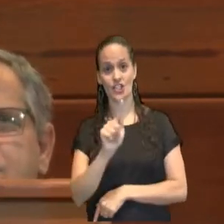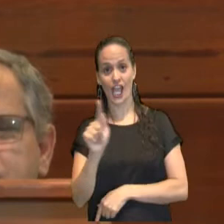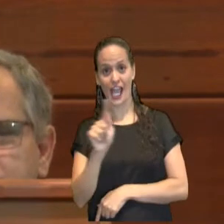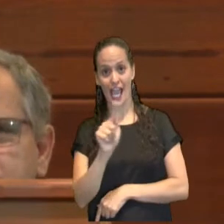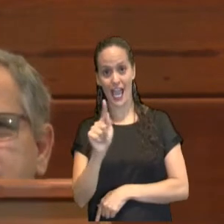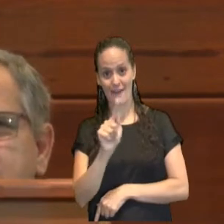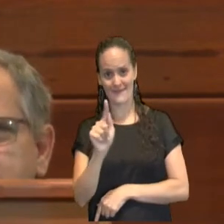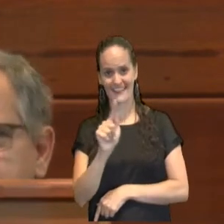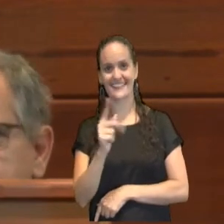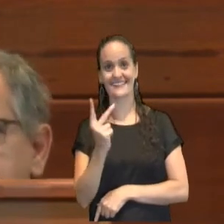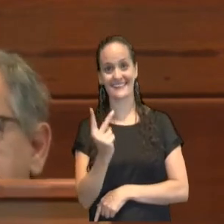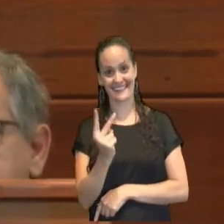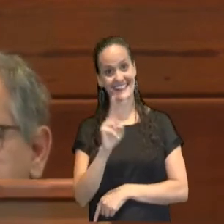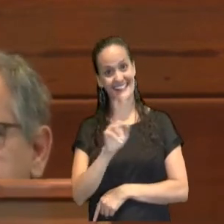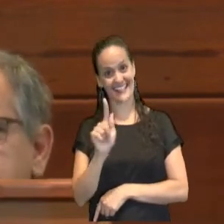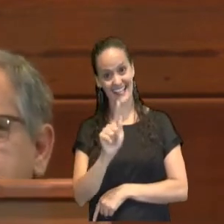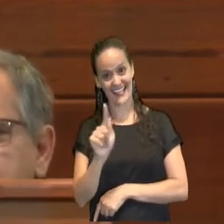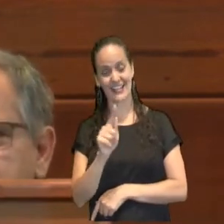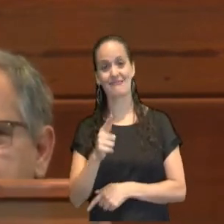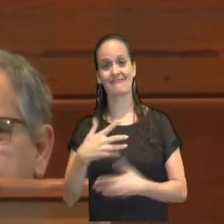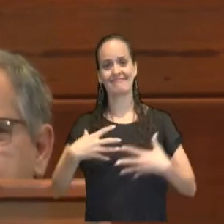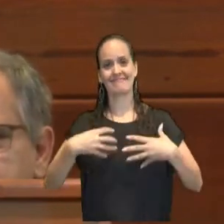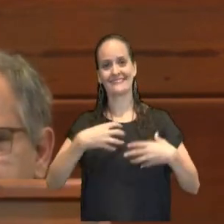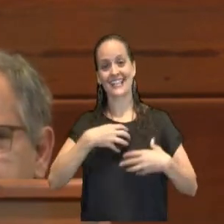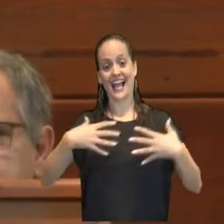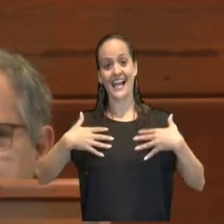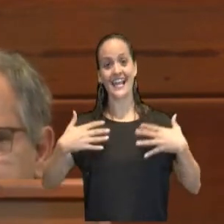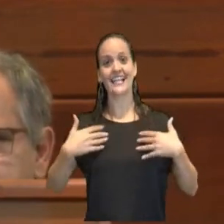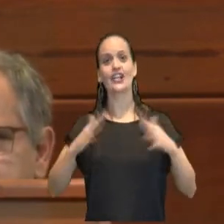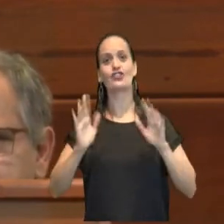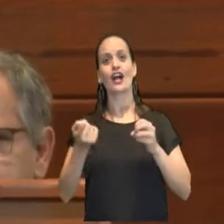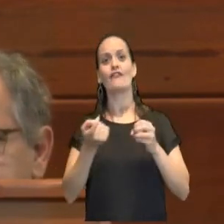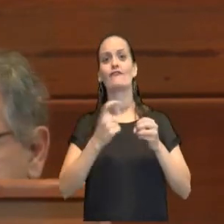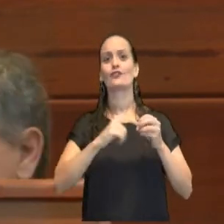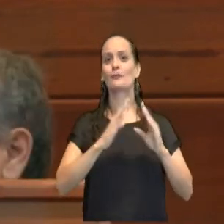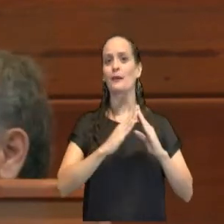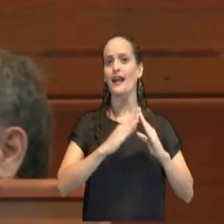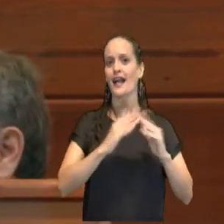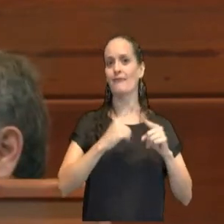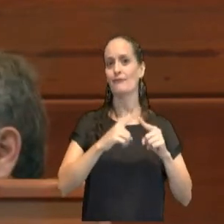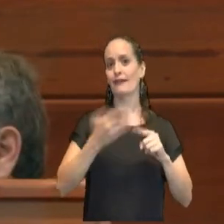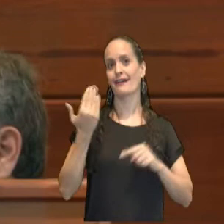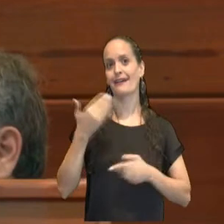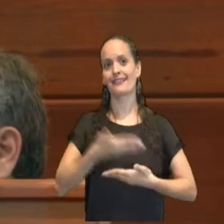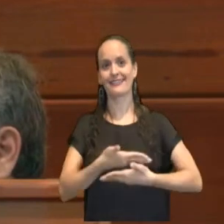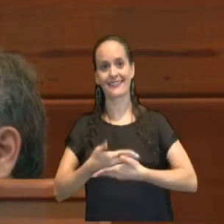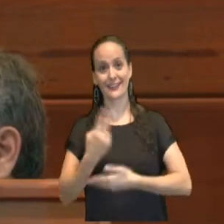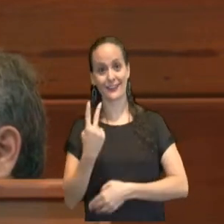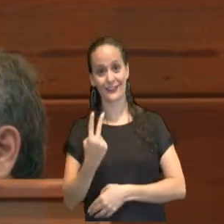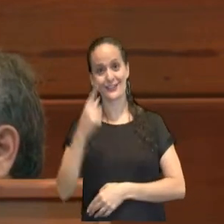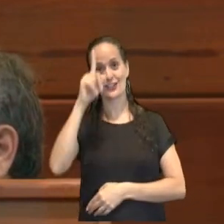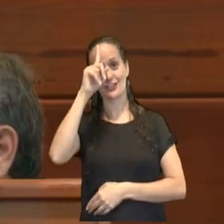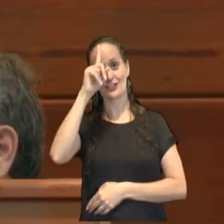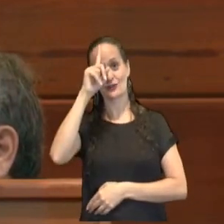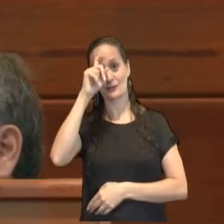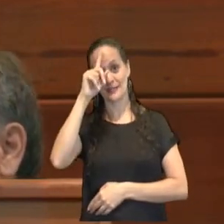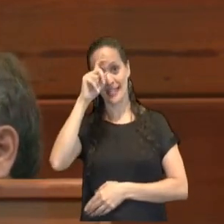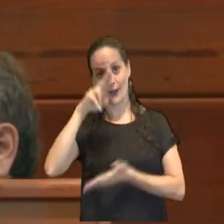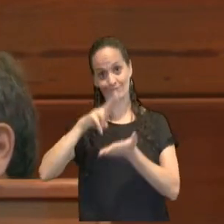Isabel. Motivo de muita alegria, de gratidão ao Senhor, porque o Senhor responde às nossas